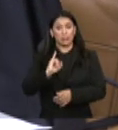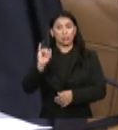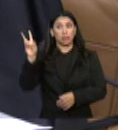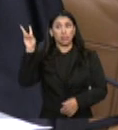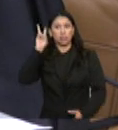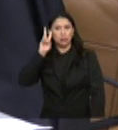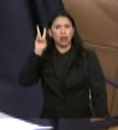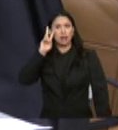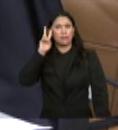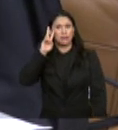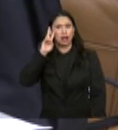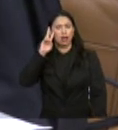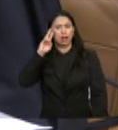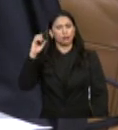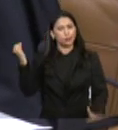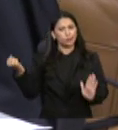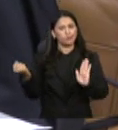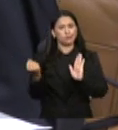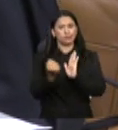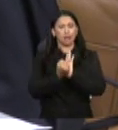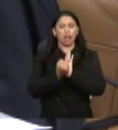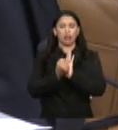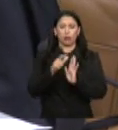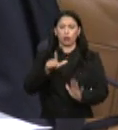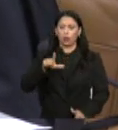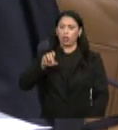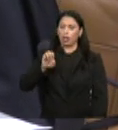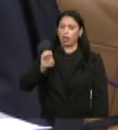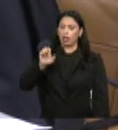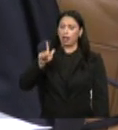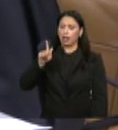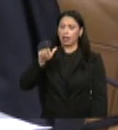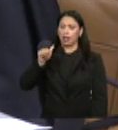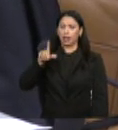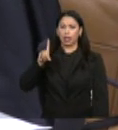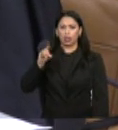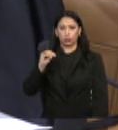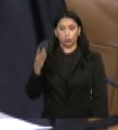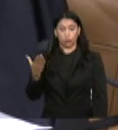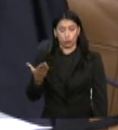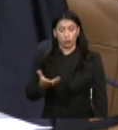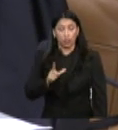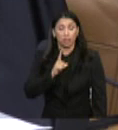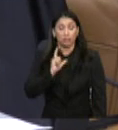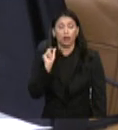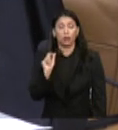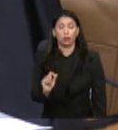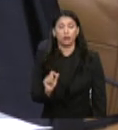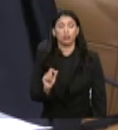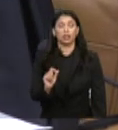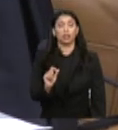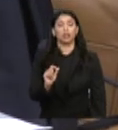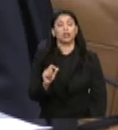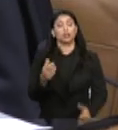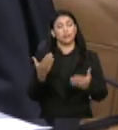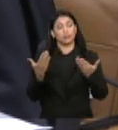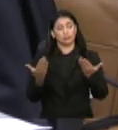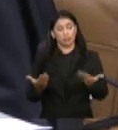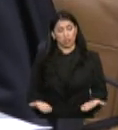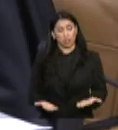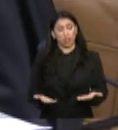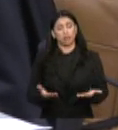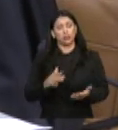e o seu legado honrado pela designação principio realçado Por isso mesmo